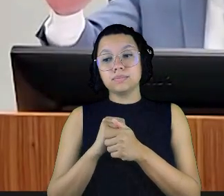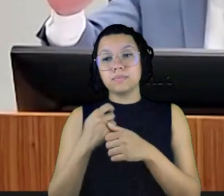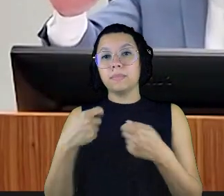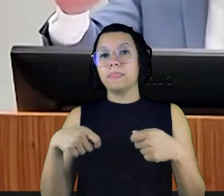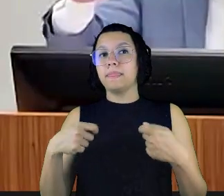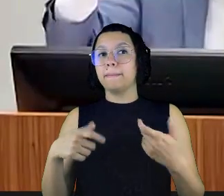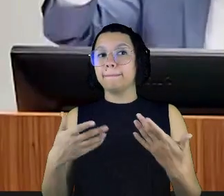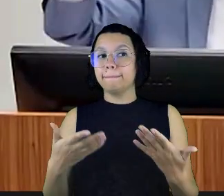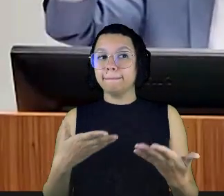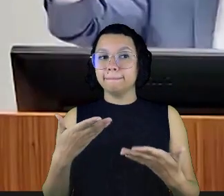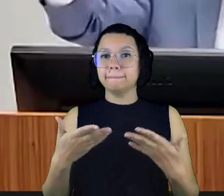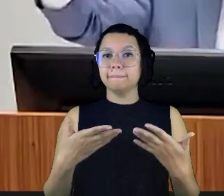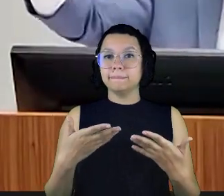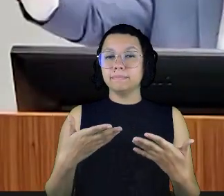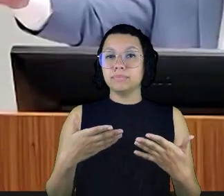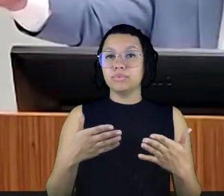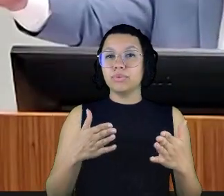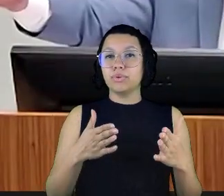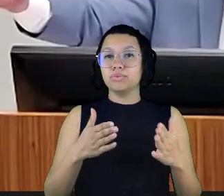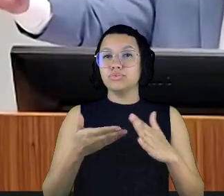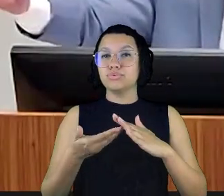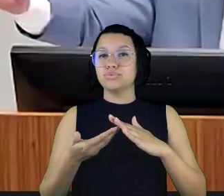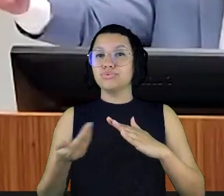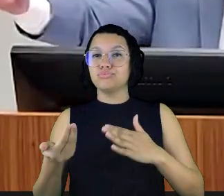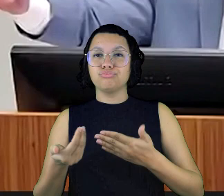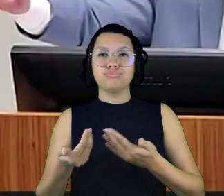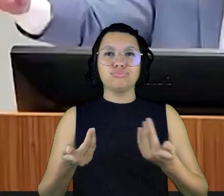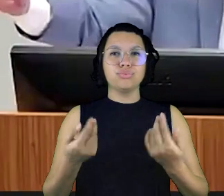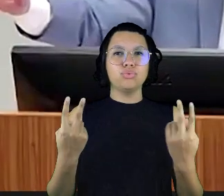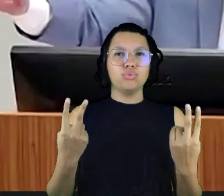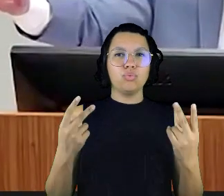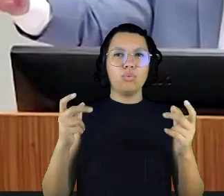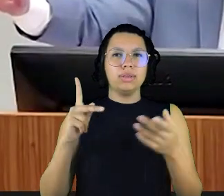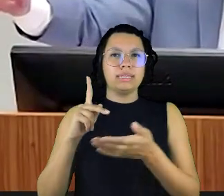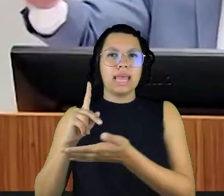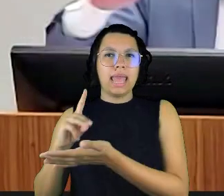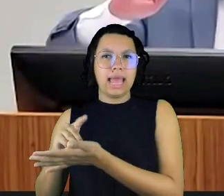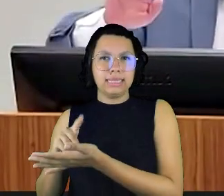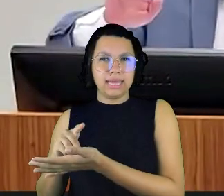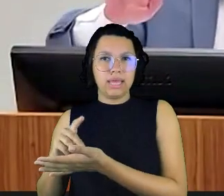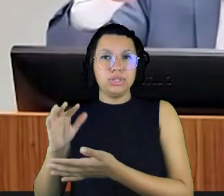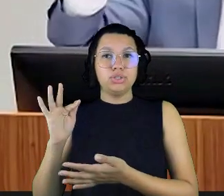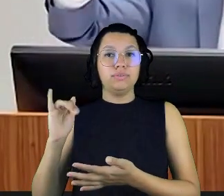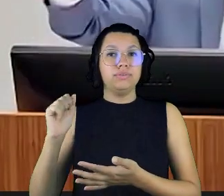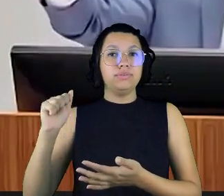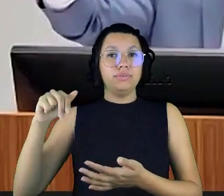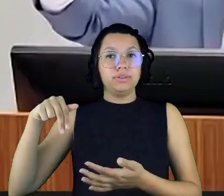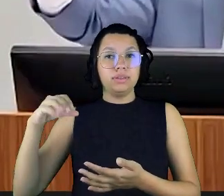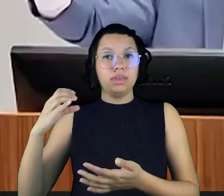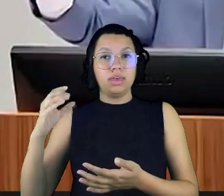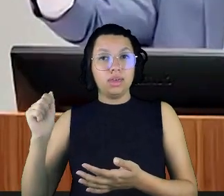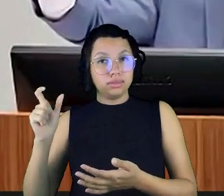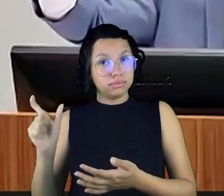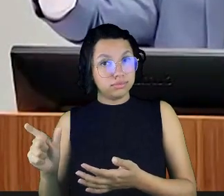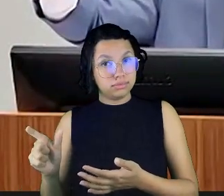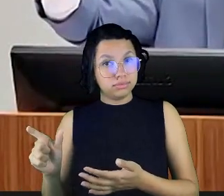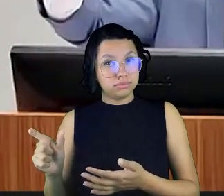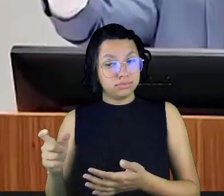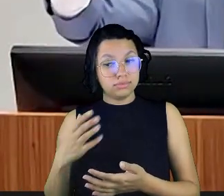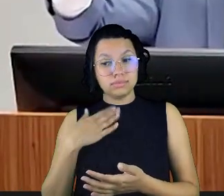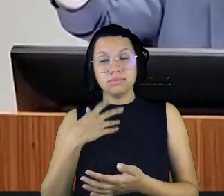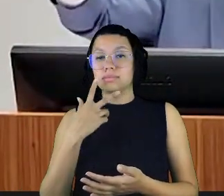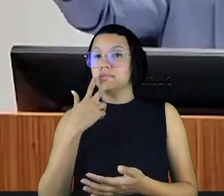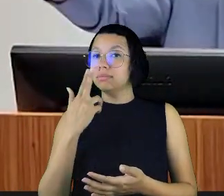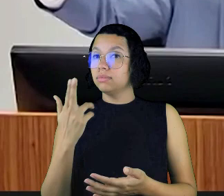duas realidades. Fiança é uma coisa. Me parece que